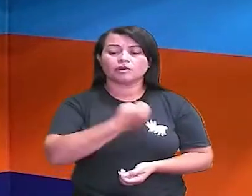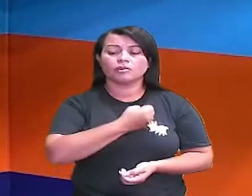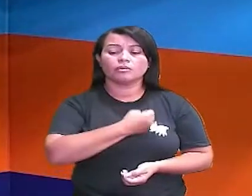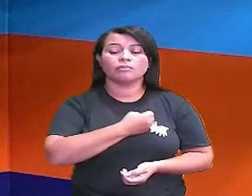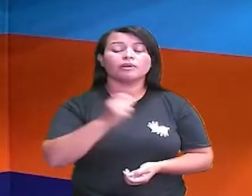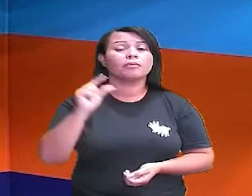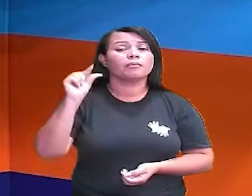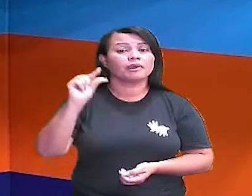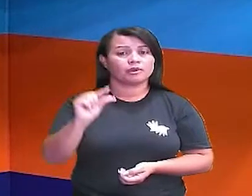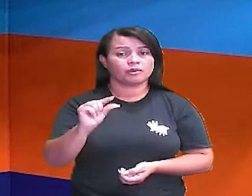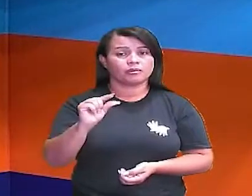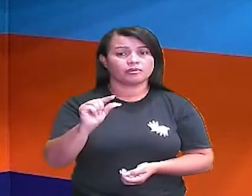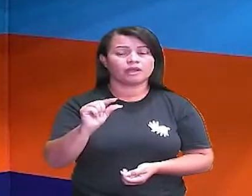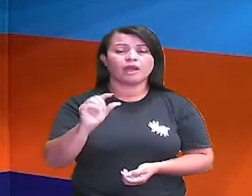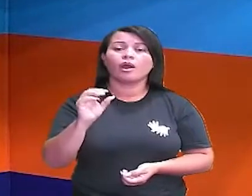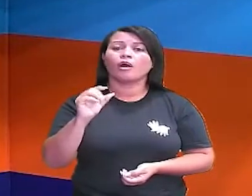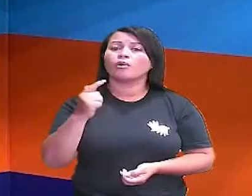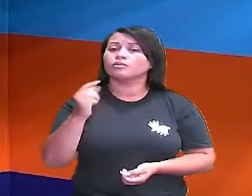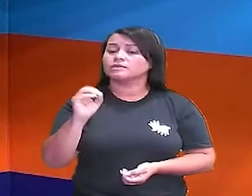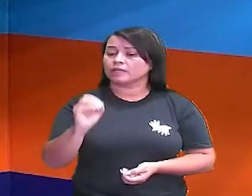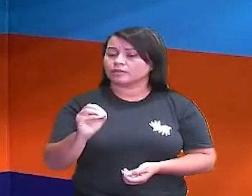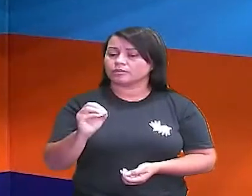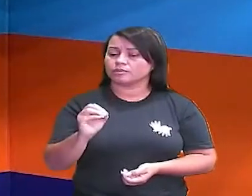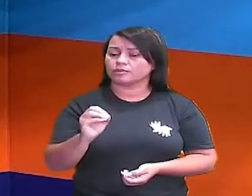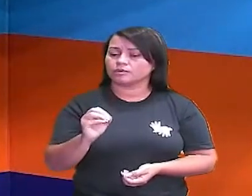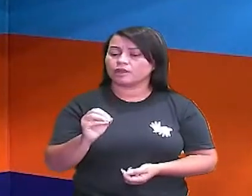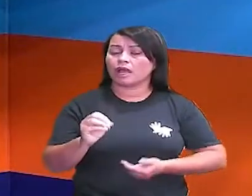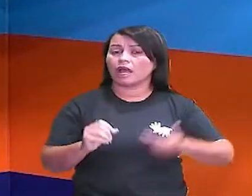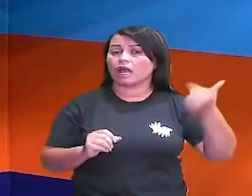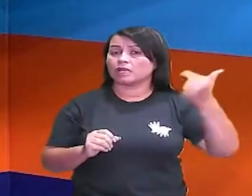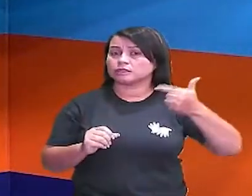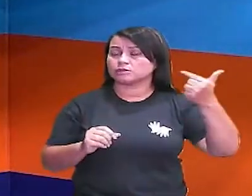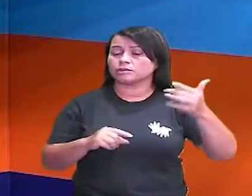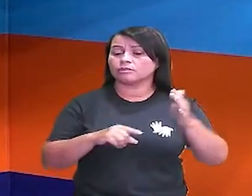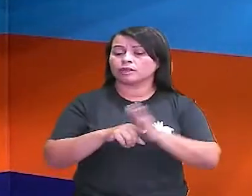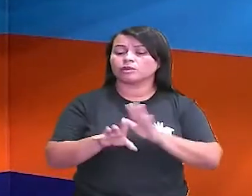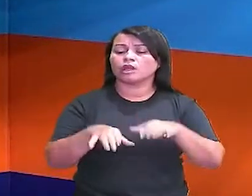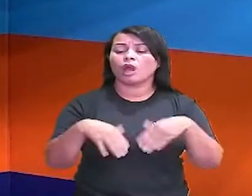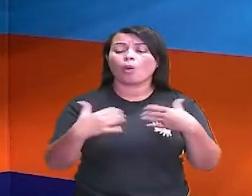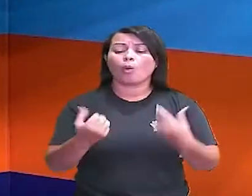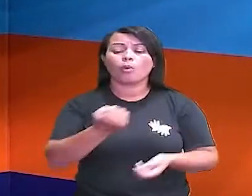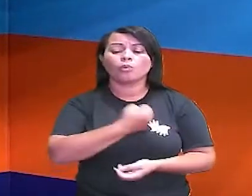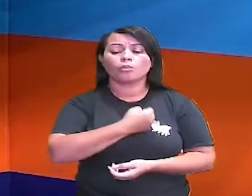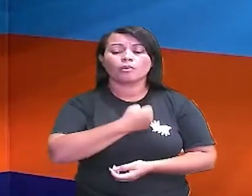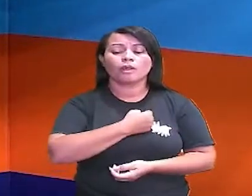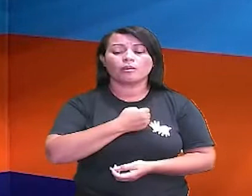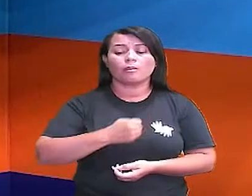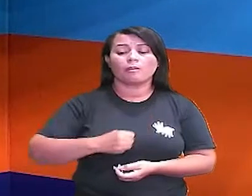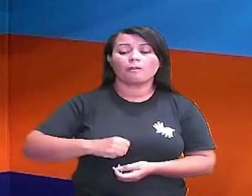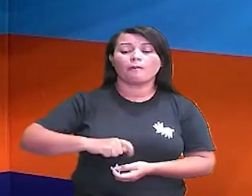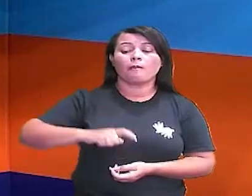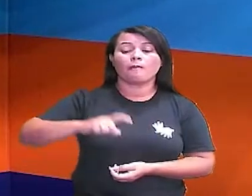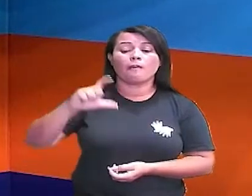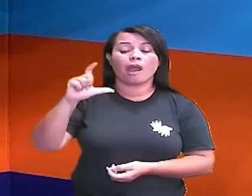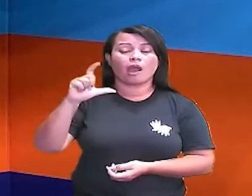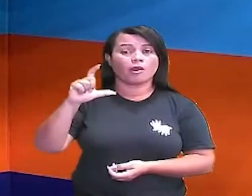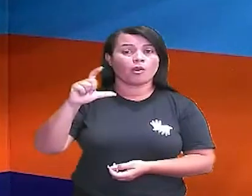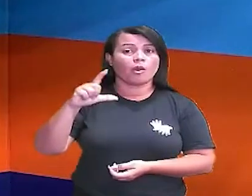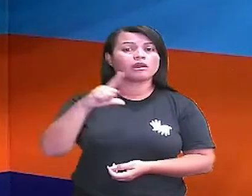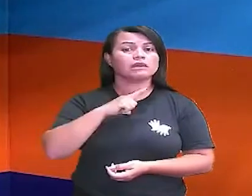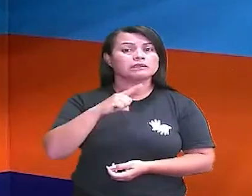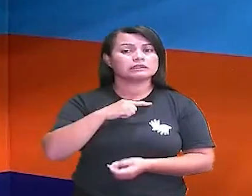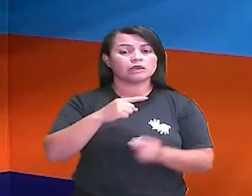número é o 0. E aí, a segunda perguntinha. Qual é o maior número que a gente tem nessa